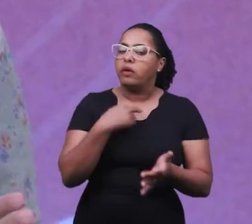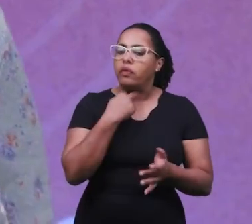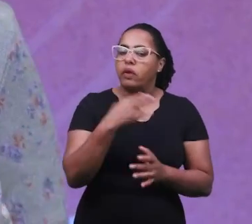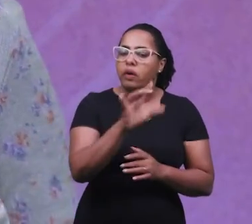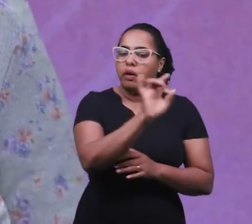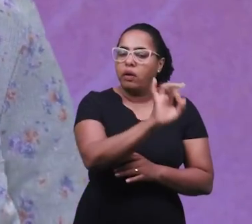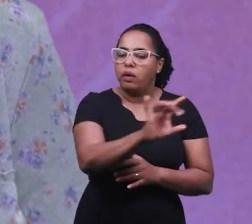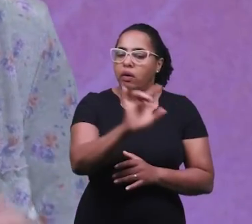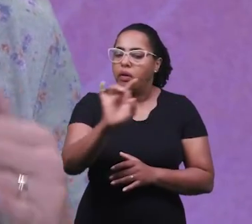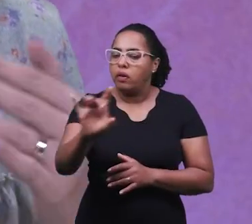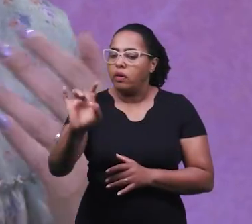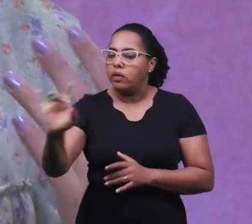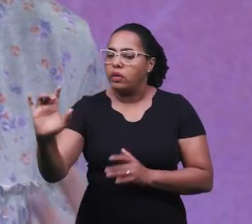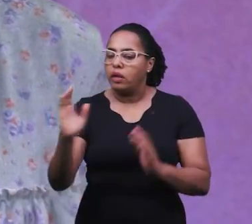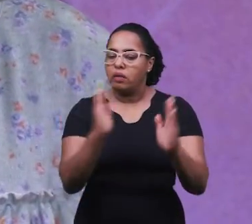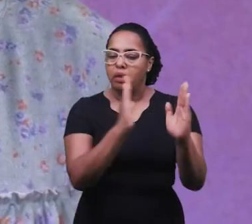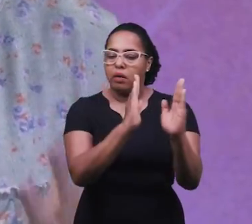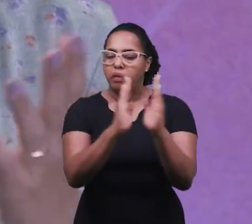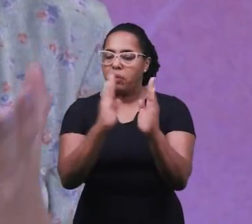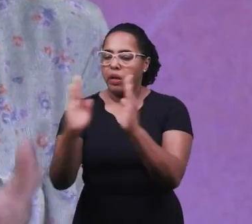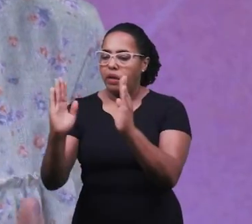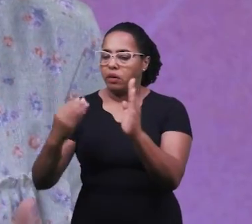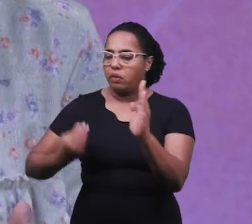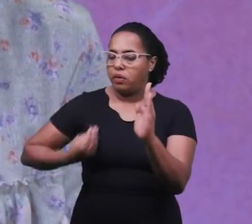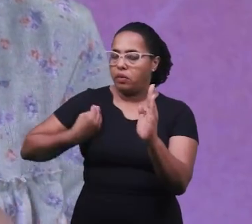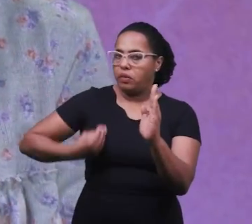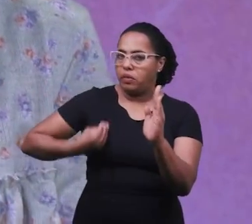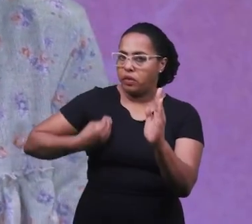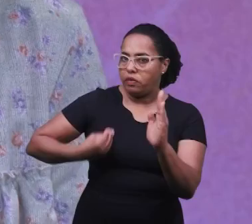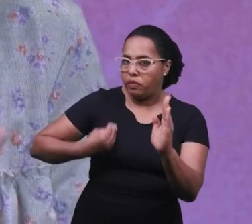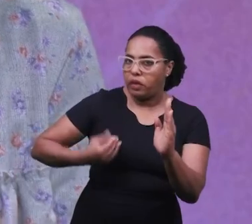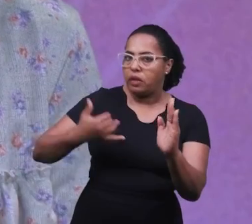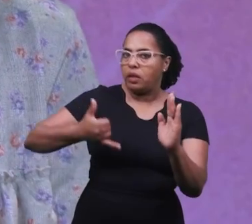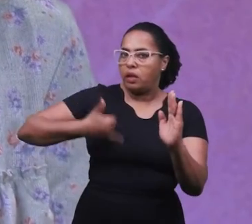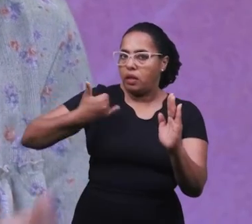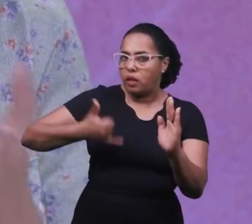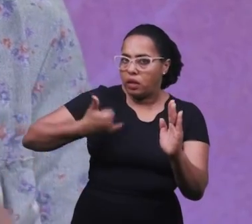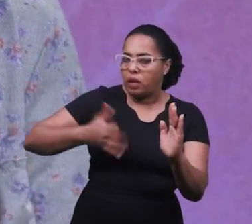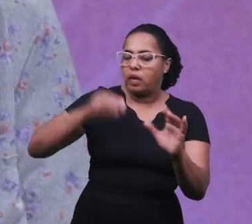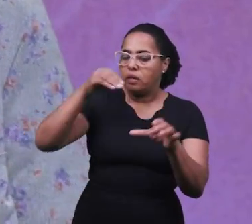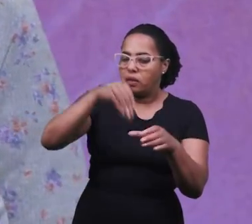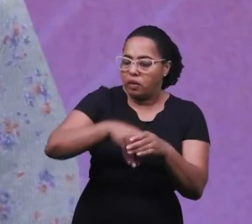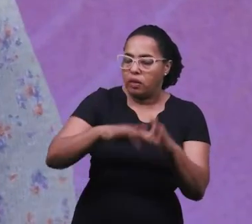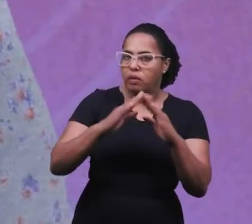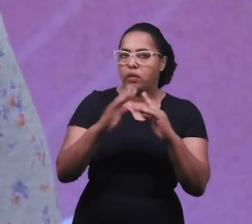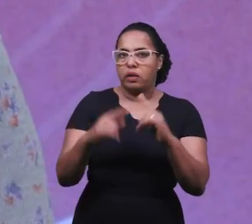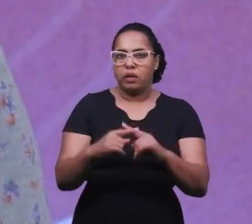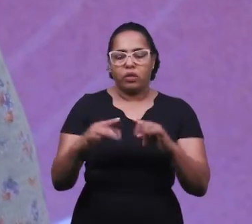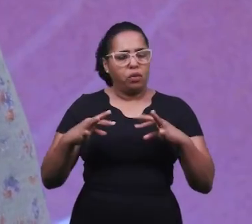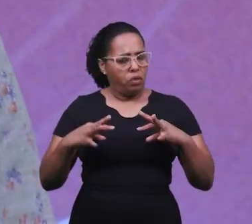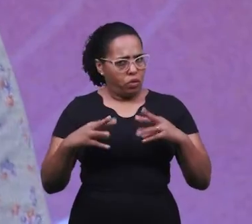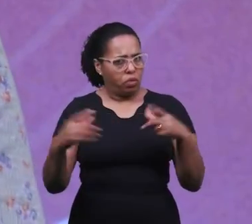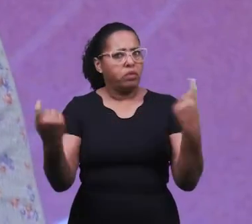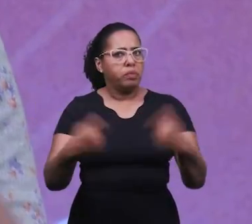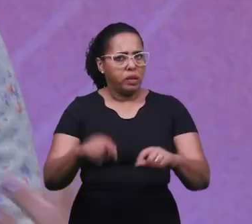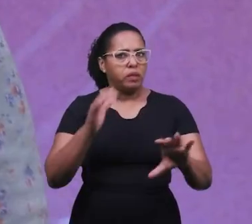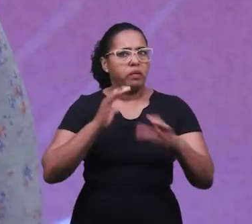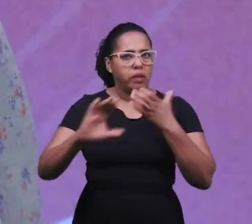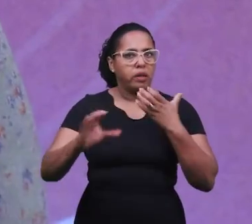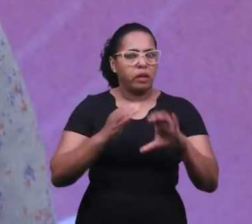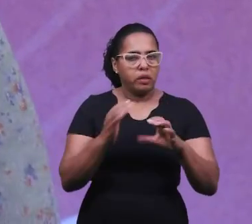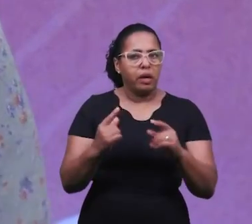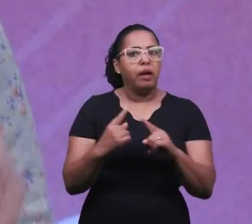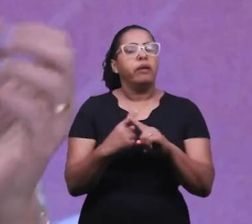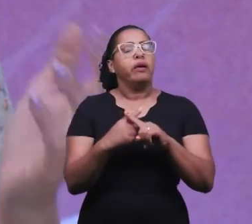com a realidade vocal de cada fase, de cada idade que nós temos na igreja. Todos